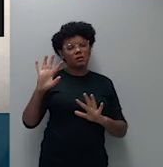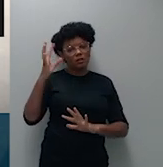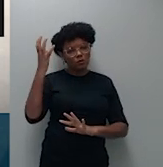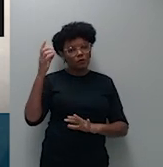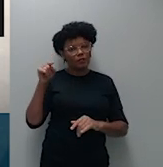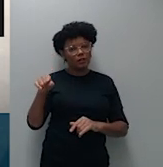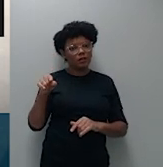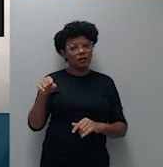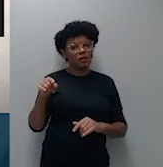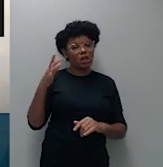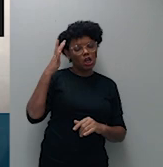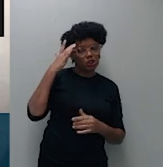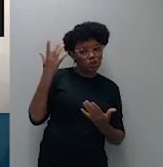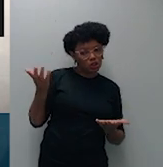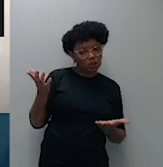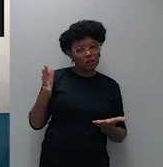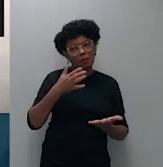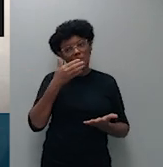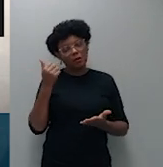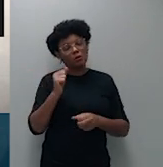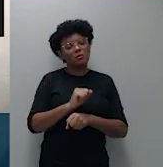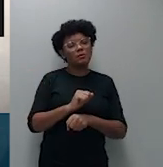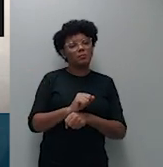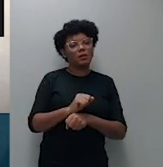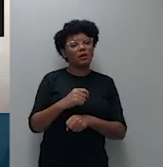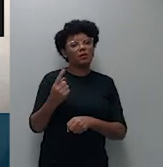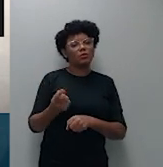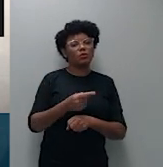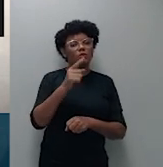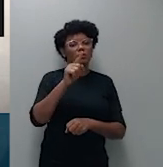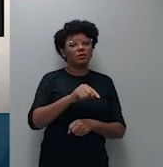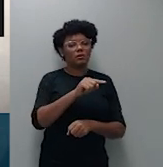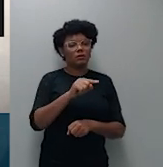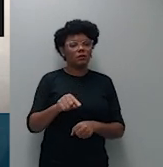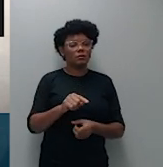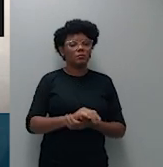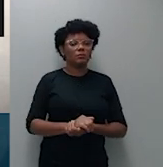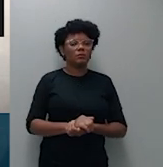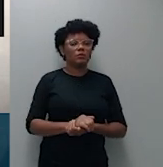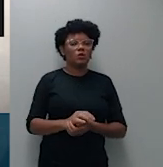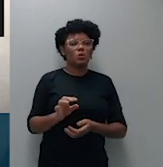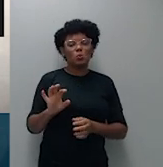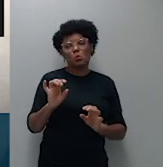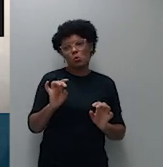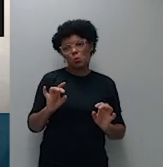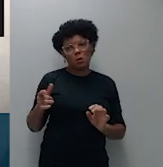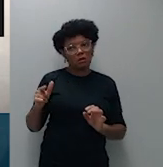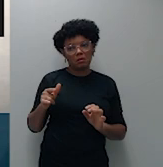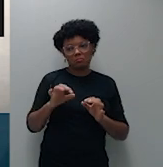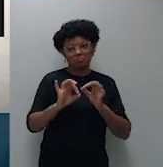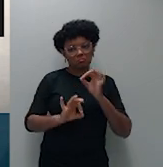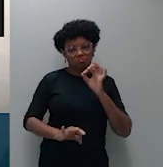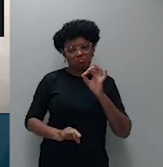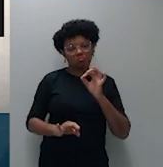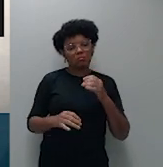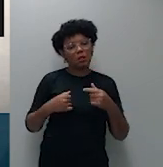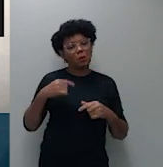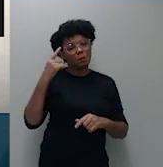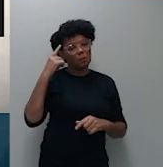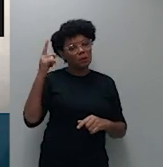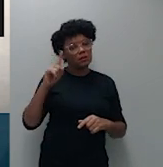resolveram achar que era melhor aguardar mas cancelando do pregão não é nada tão longo